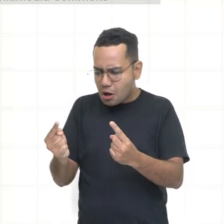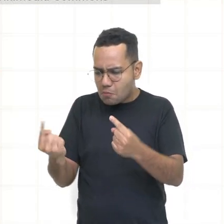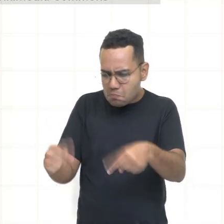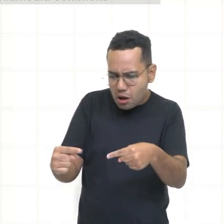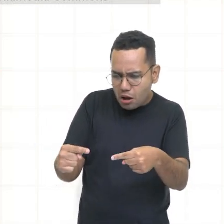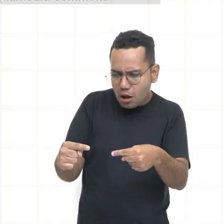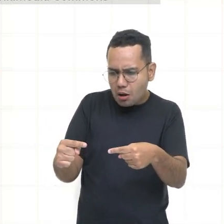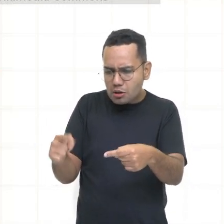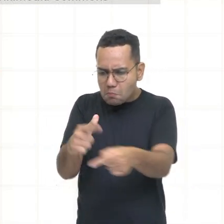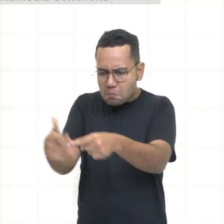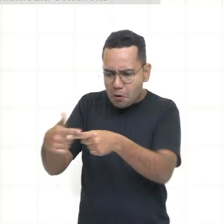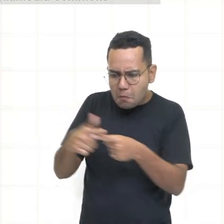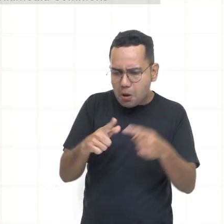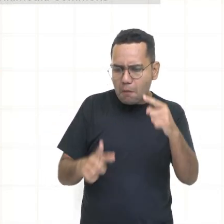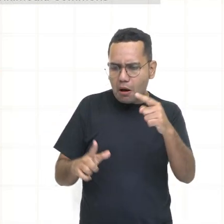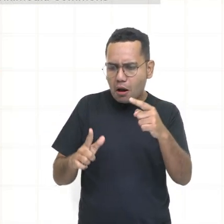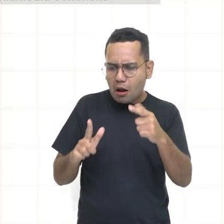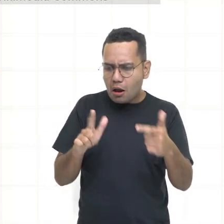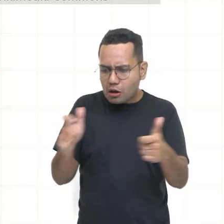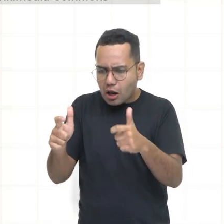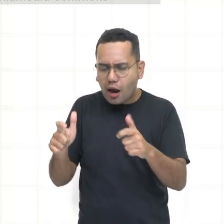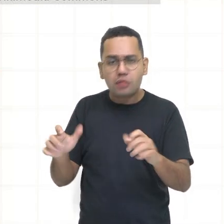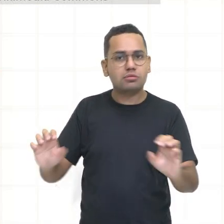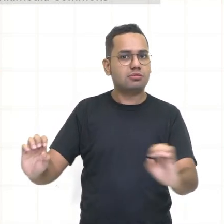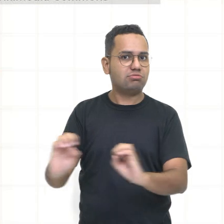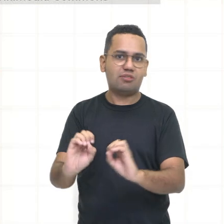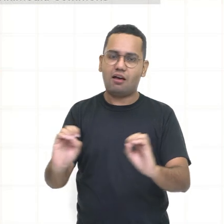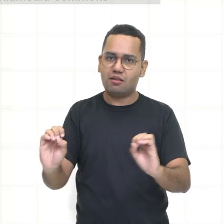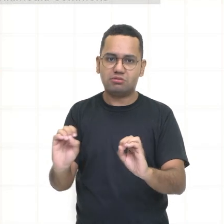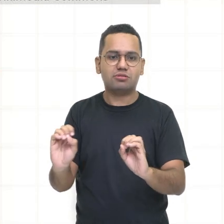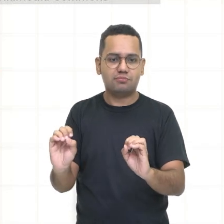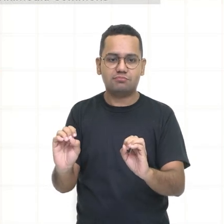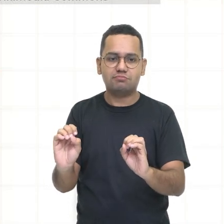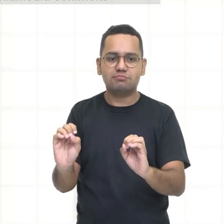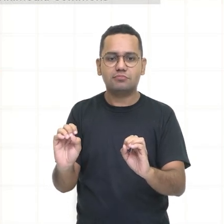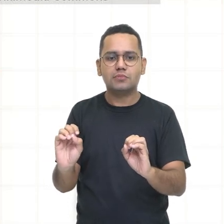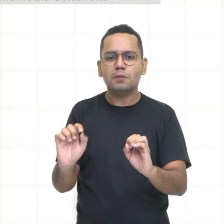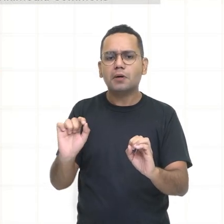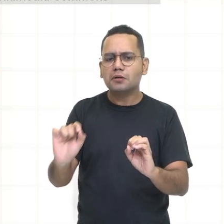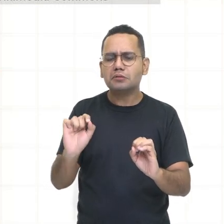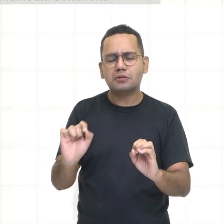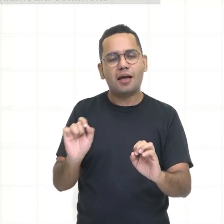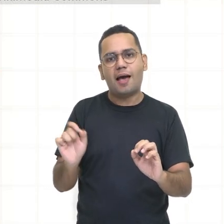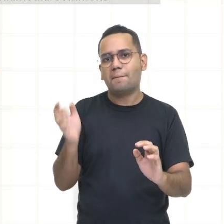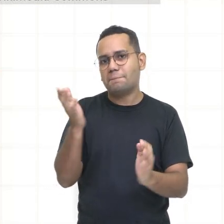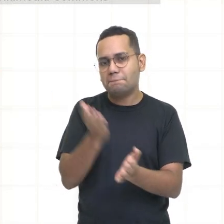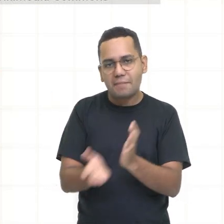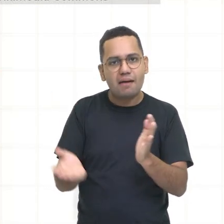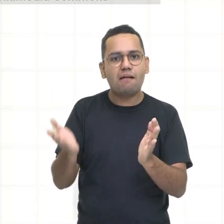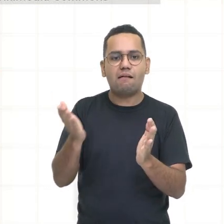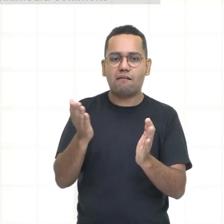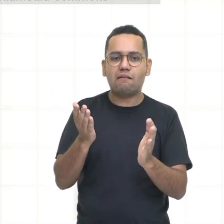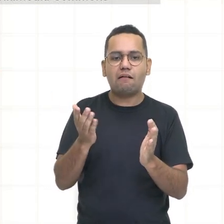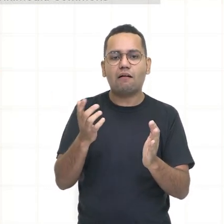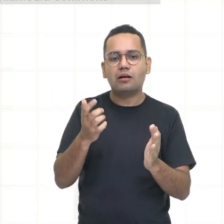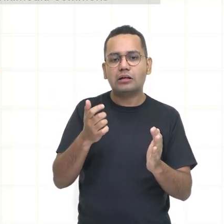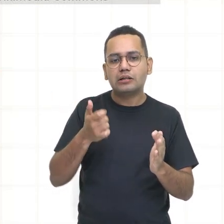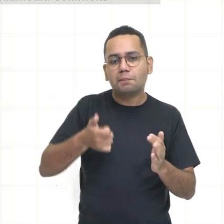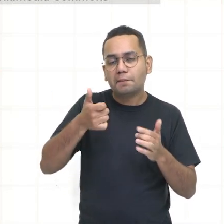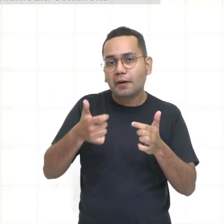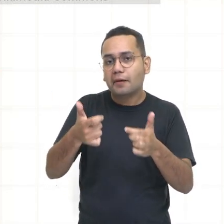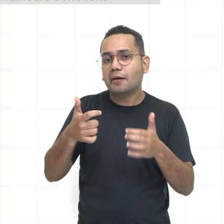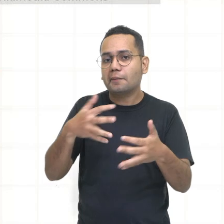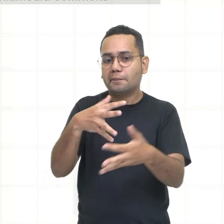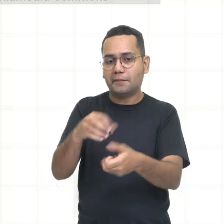que foi uma das causas, né, para a Alemanha perder a Primeira Guerra Mundial. Qual era a ideia da Alemanha? Vamos